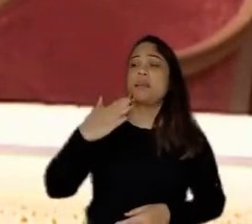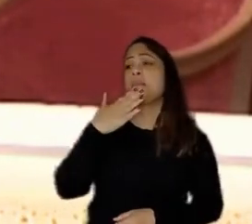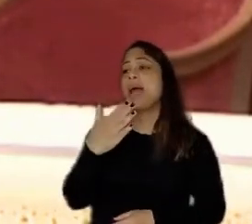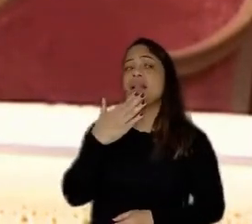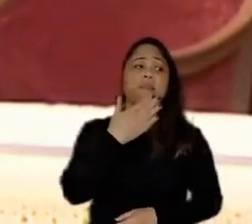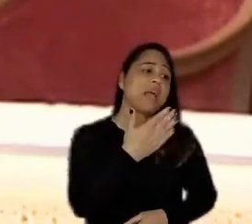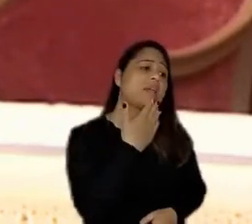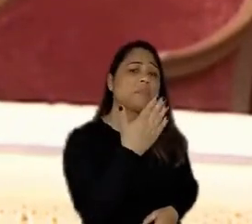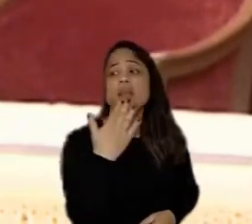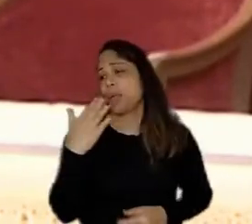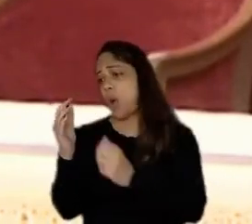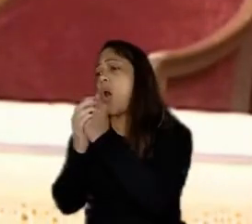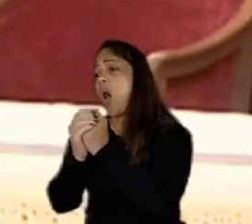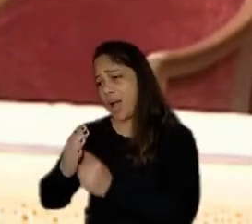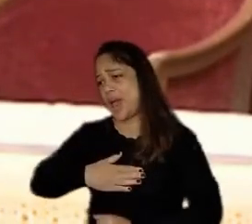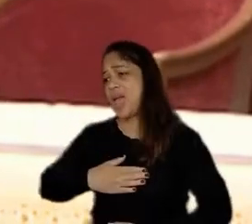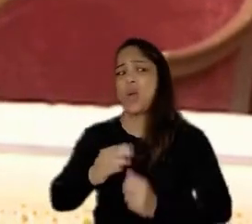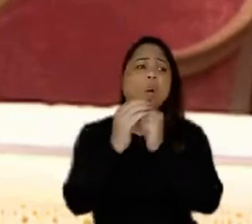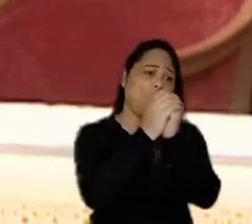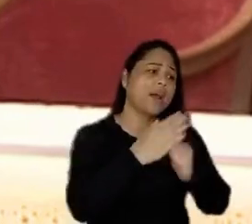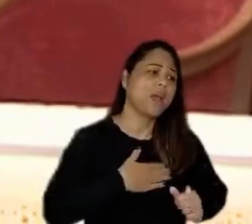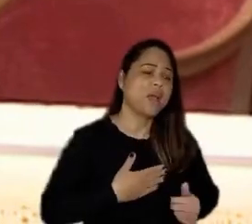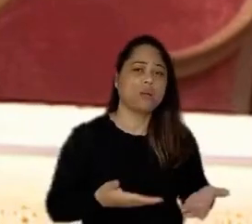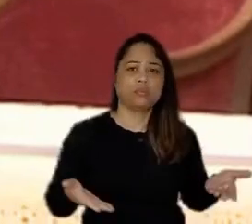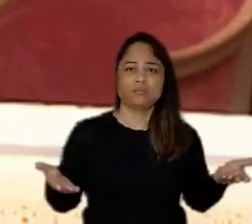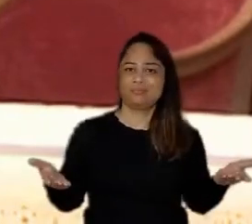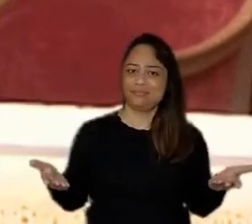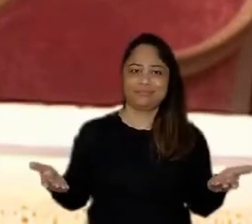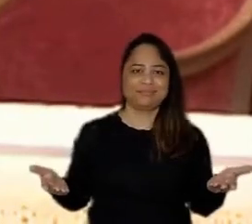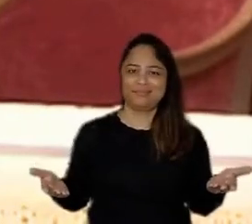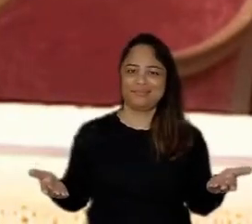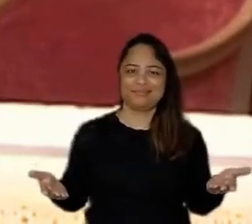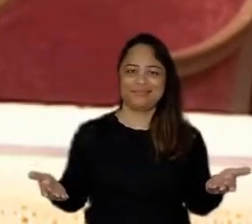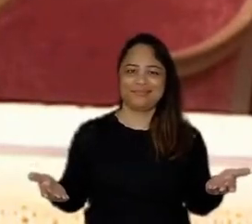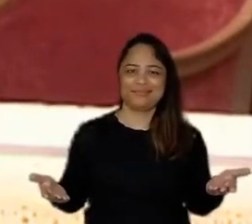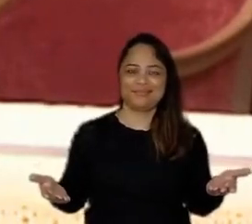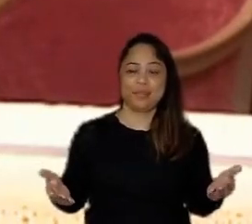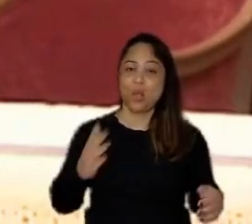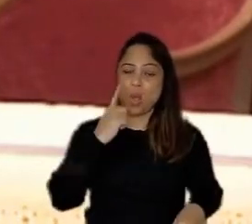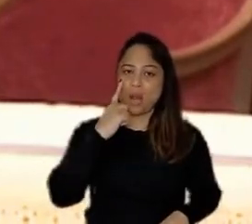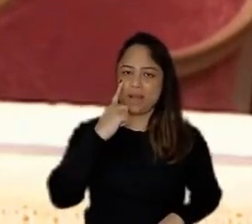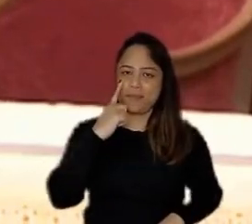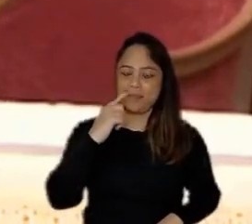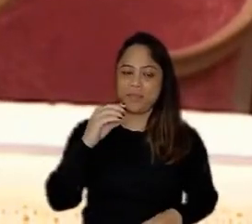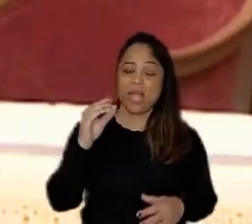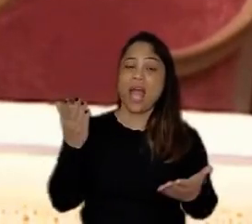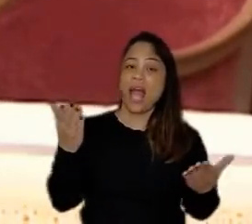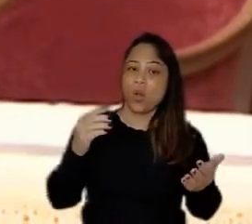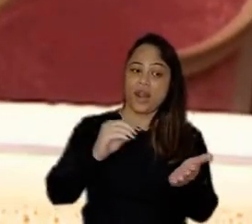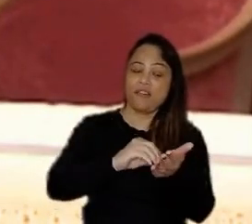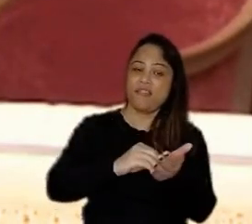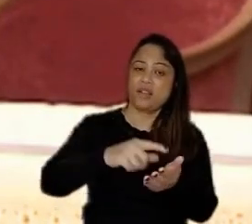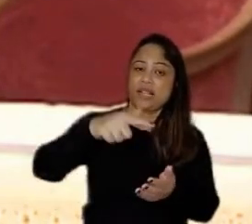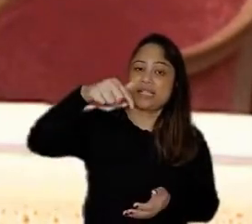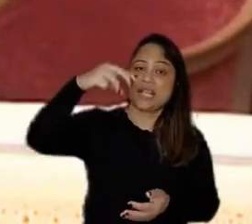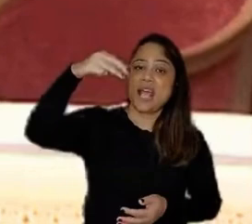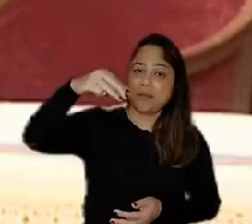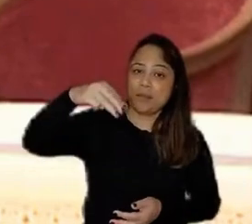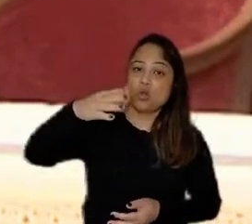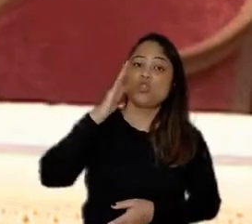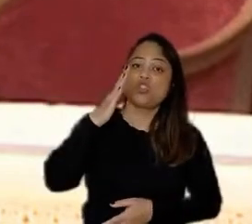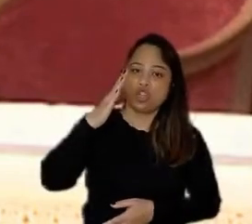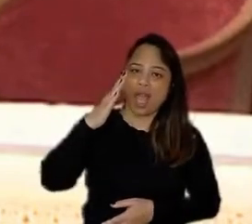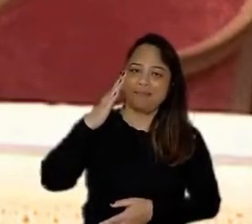Aí eu pergunto para você, faltando 7 minutos para o Santíssimo entrar, eu pergunto para você: você crê?